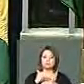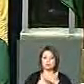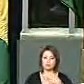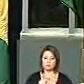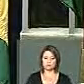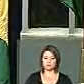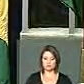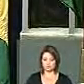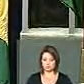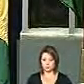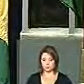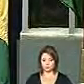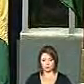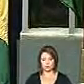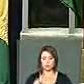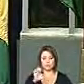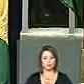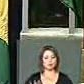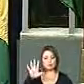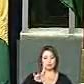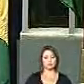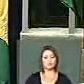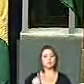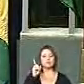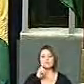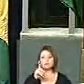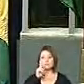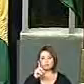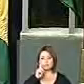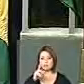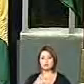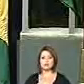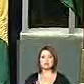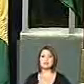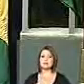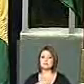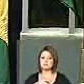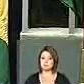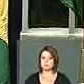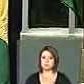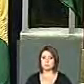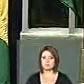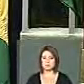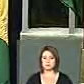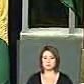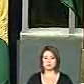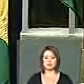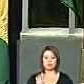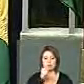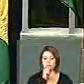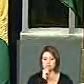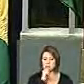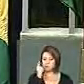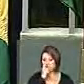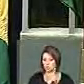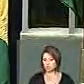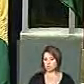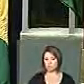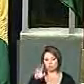no âmbito do capitalismo, na Europa e nos Estados Unidos, ainda que esses não tenham conseguido